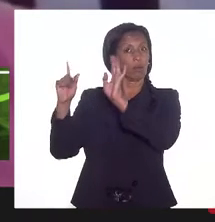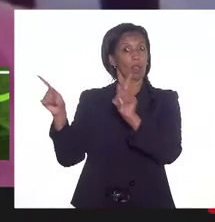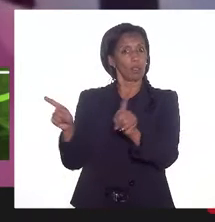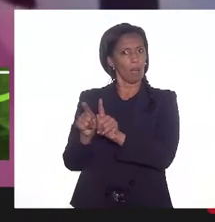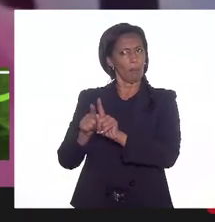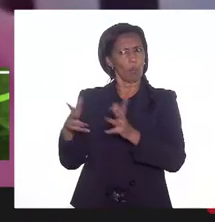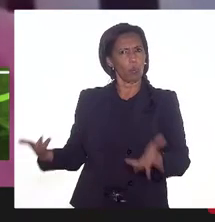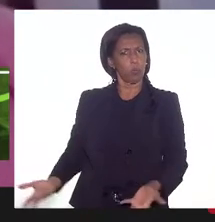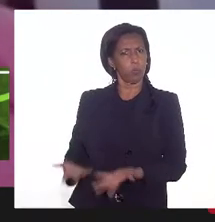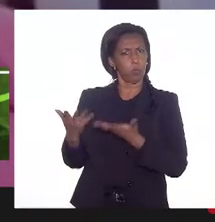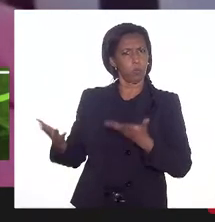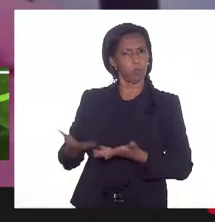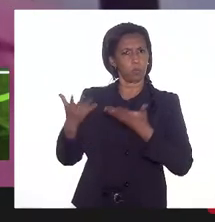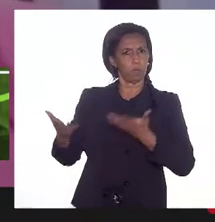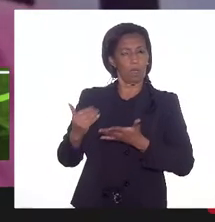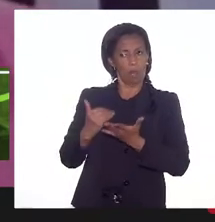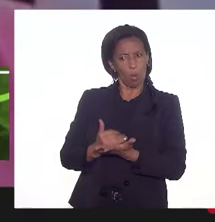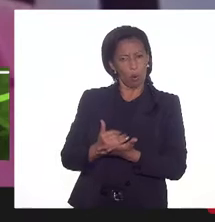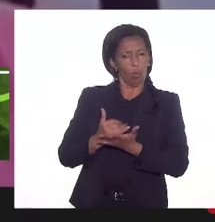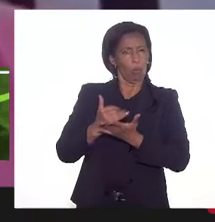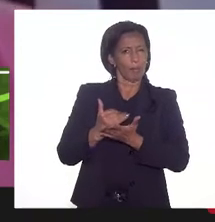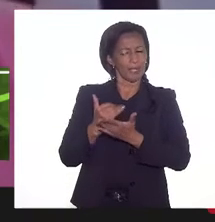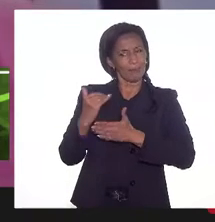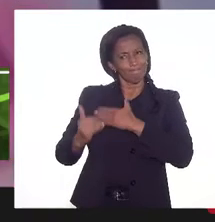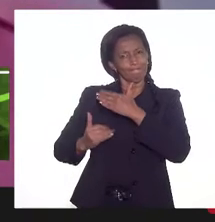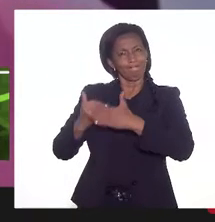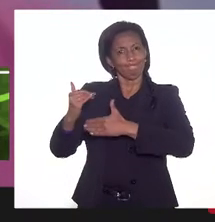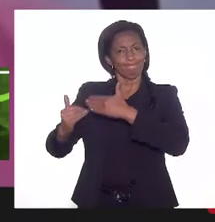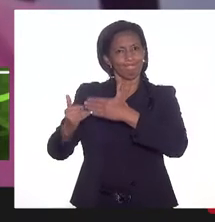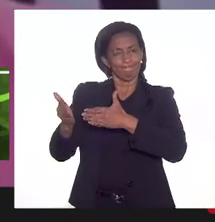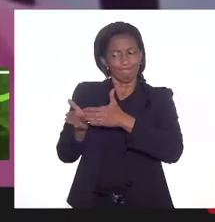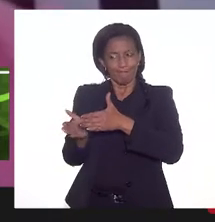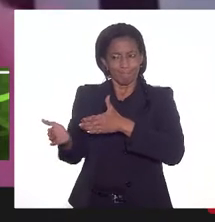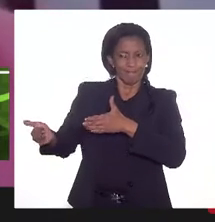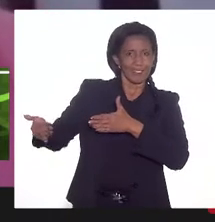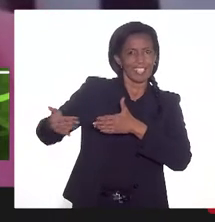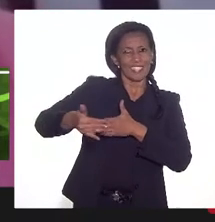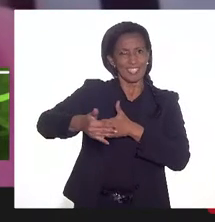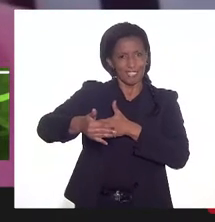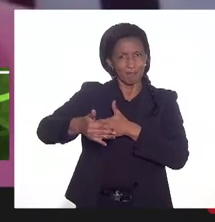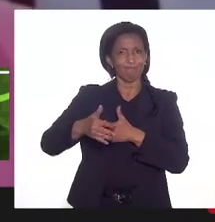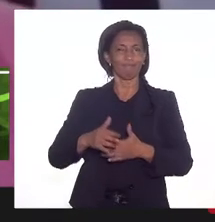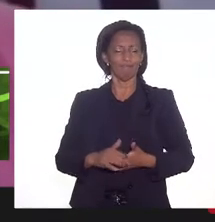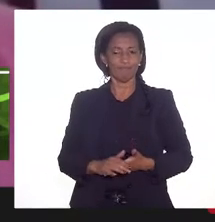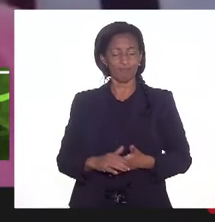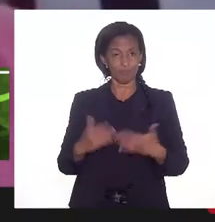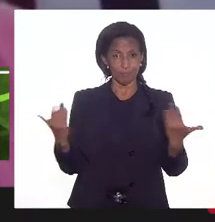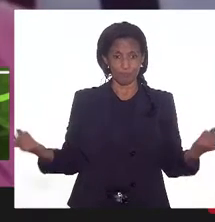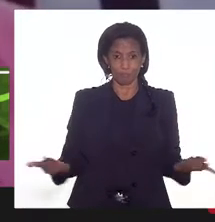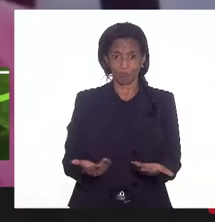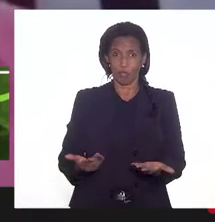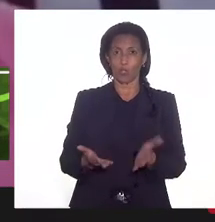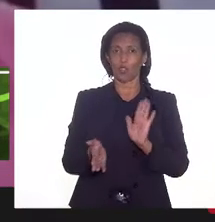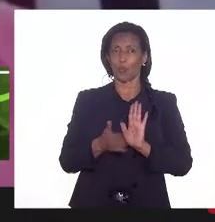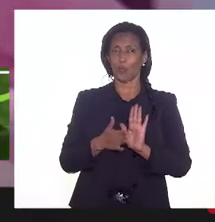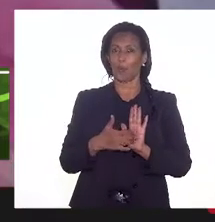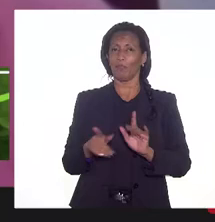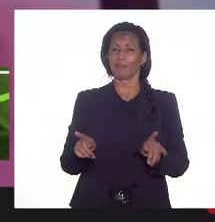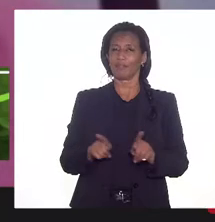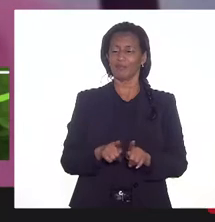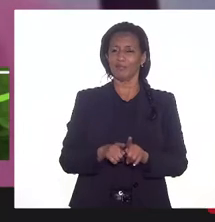motivados para a gente começar cada vez mais a sair do nosso casulo e hoje também proponho